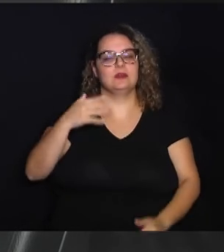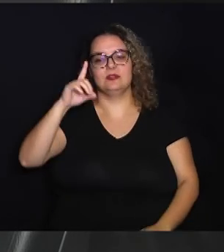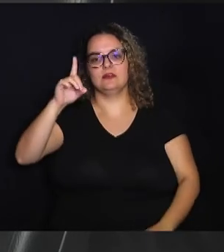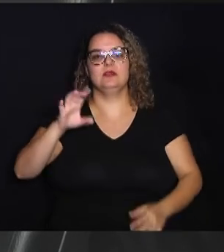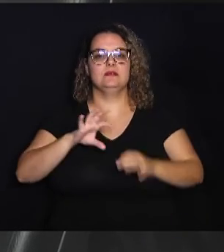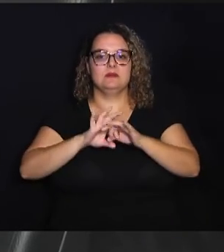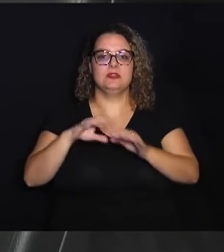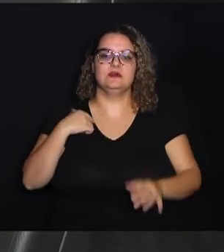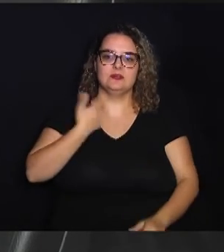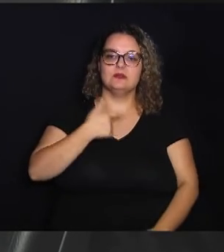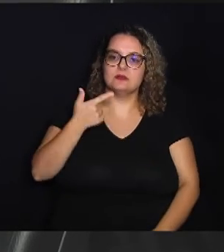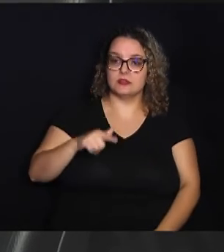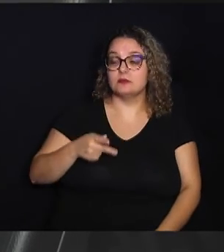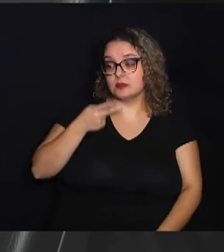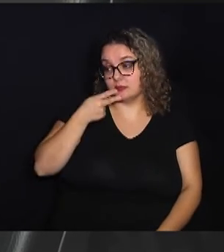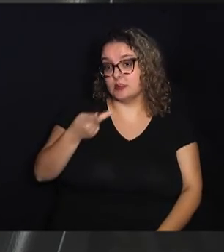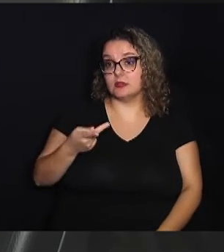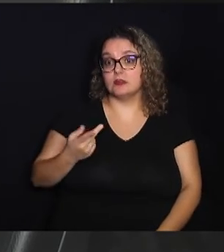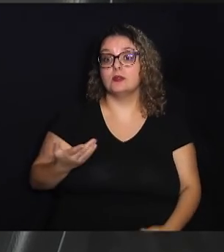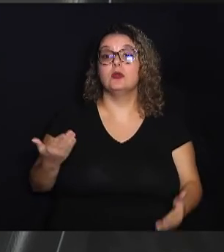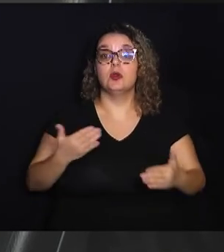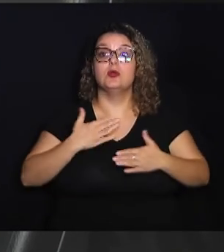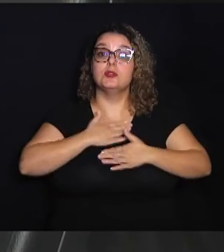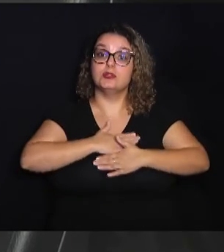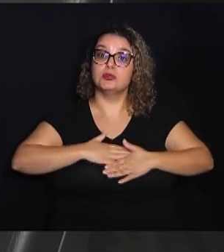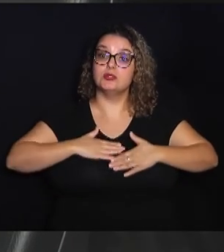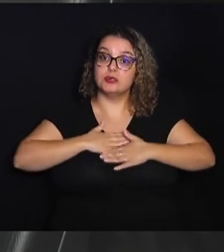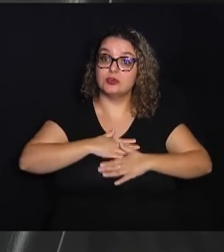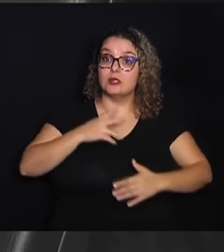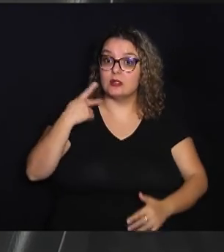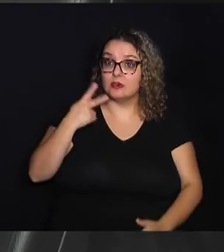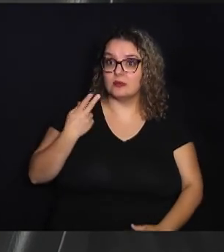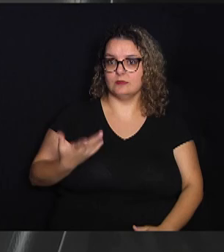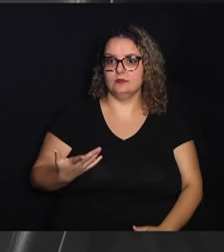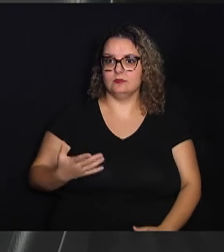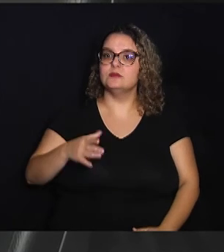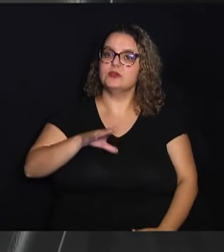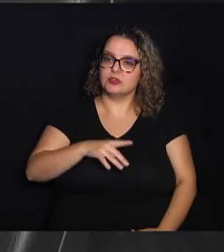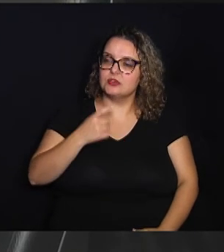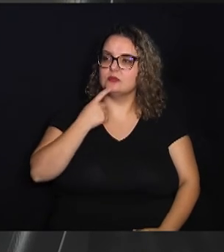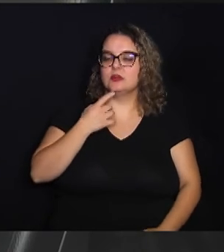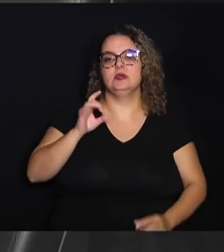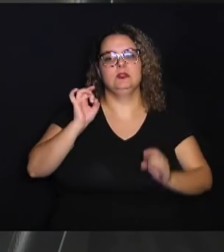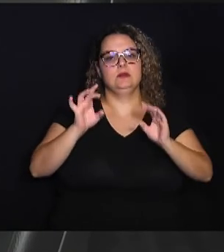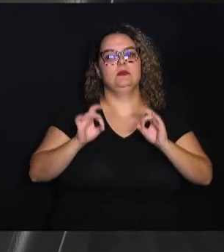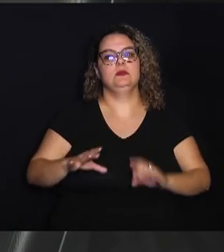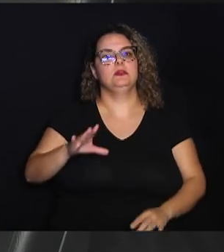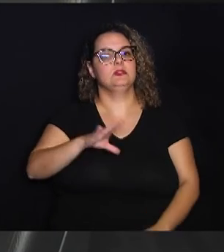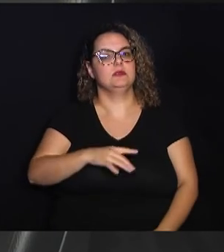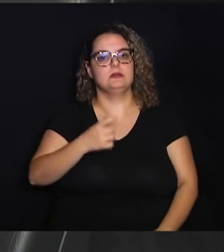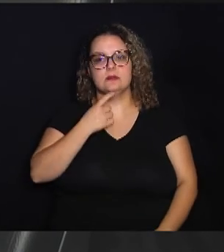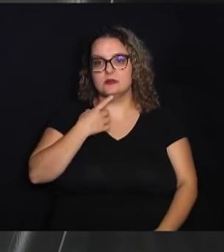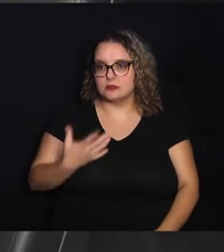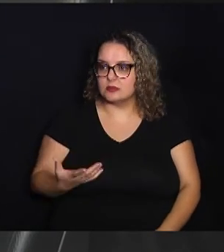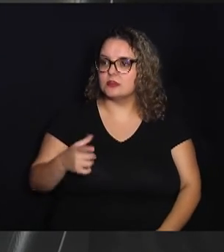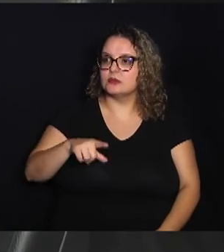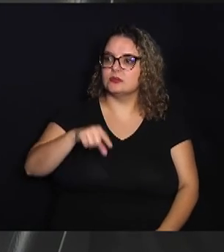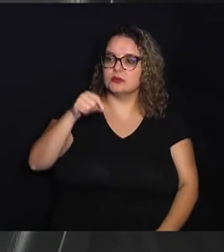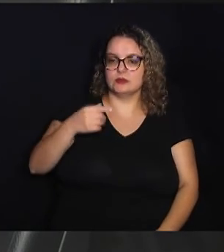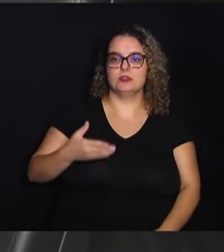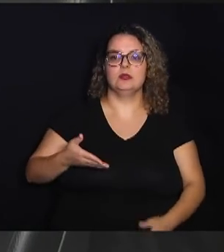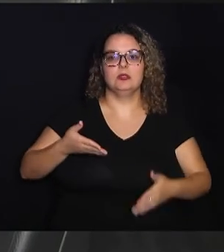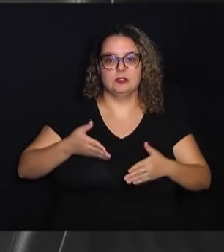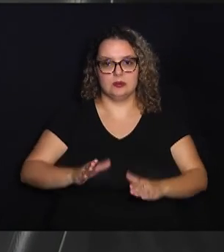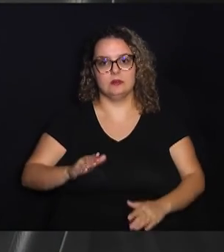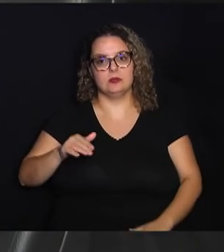mas eu digo sinceramente, hoje eu tenho um prazer de ser vereador de Campinas, especificamente dessa cidade, que foi uma cidade que eu escolhi. Eu nasci e